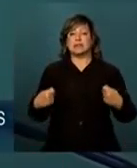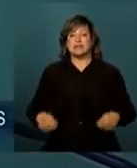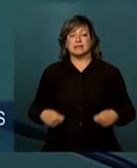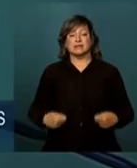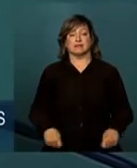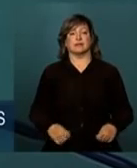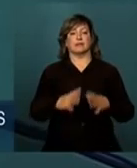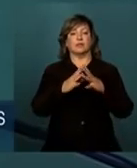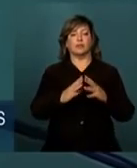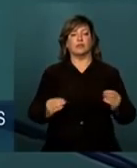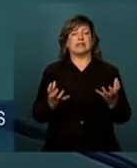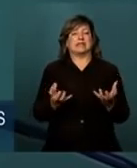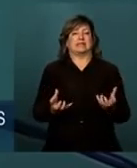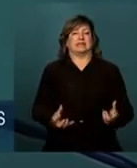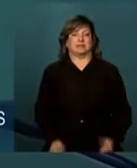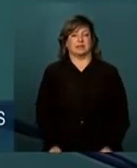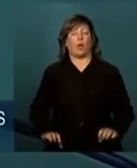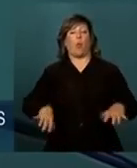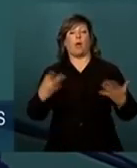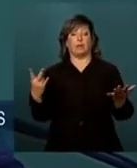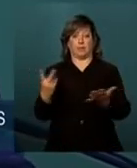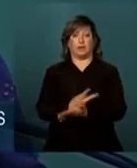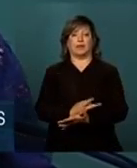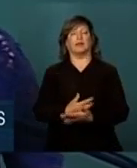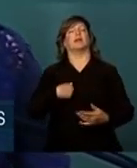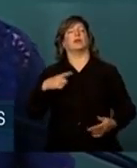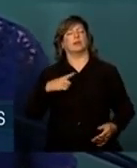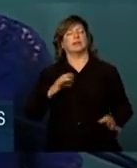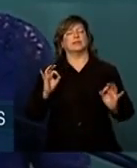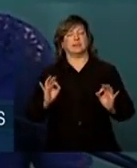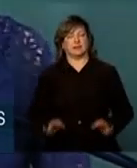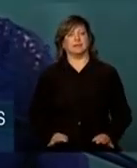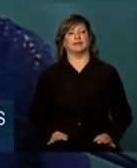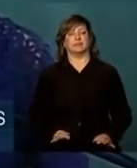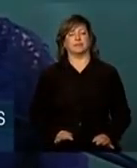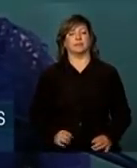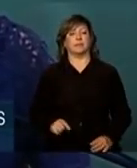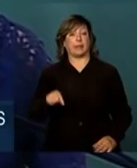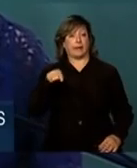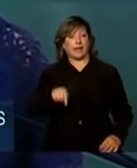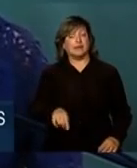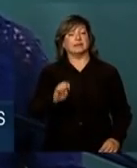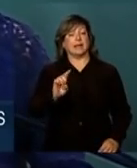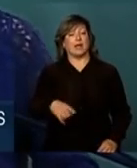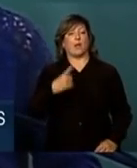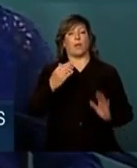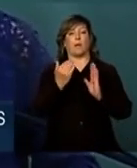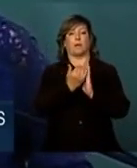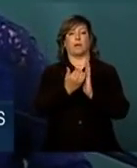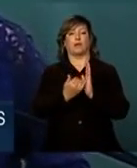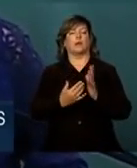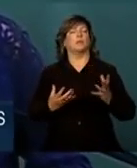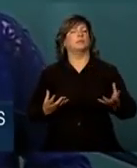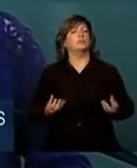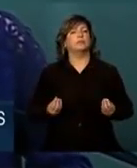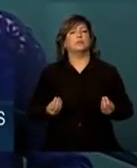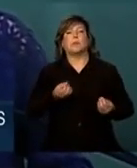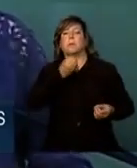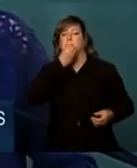combater a seca quando ela aparece, eu tenho certeza que esse é um programa de